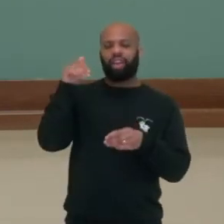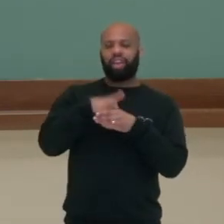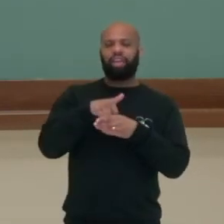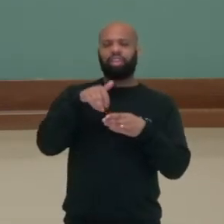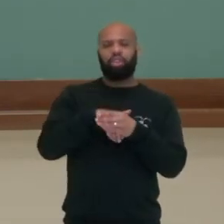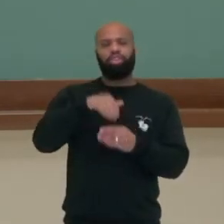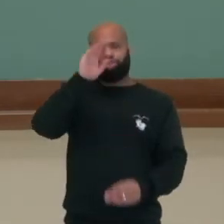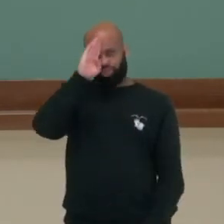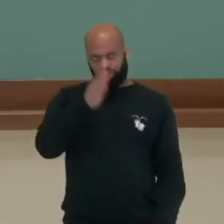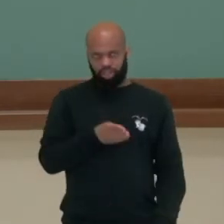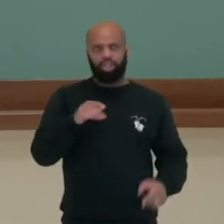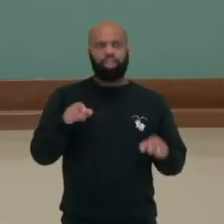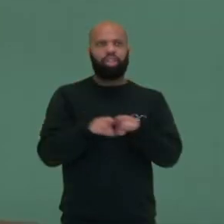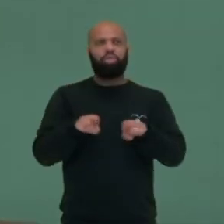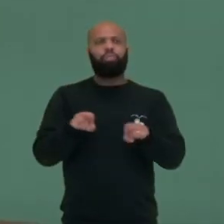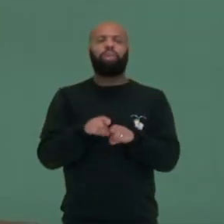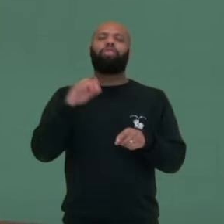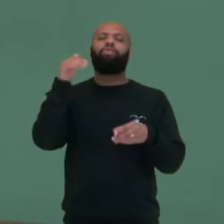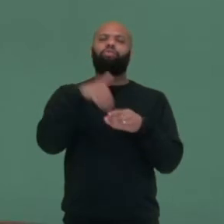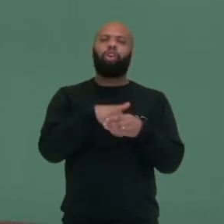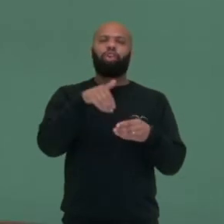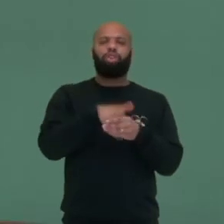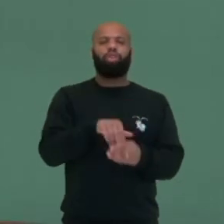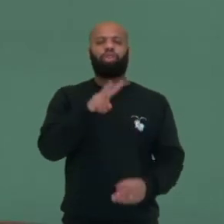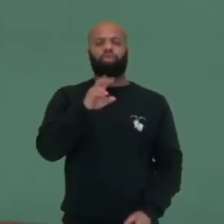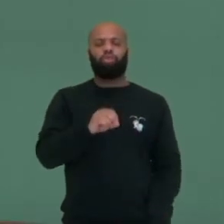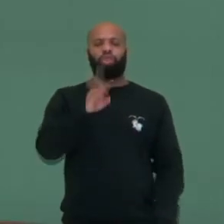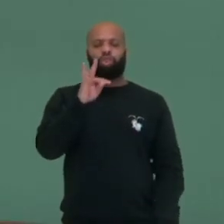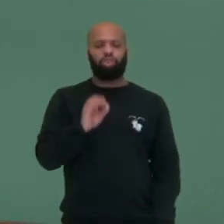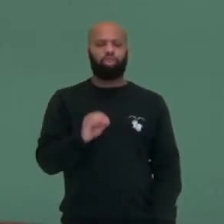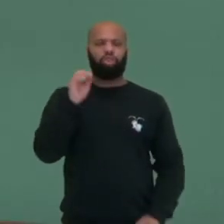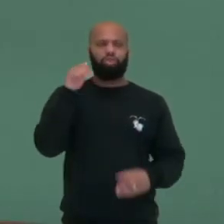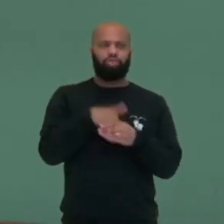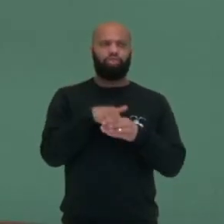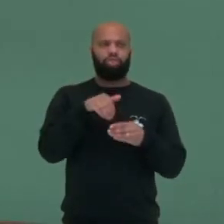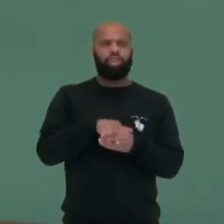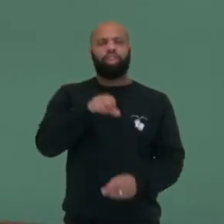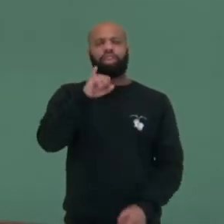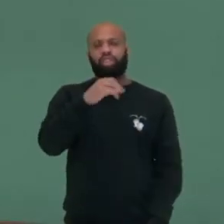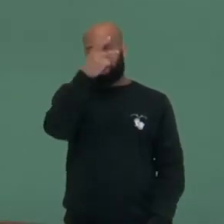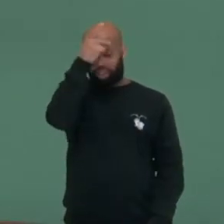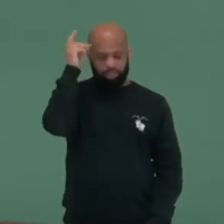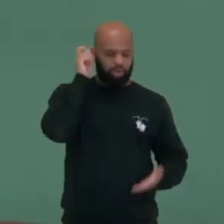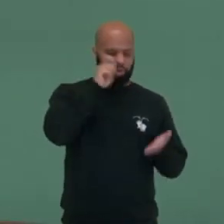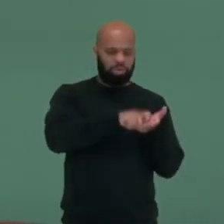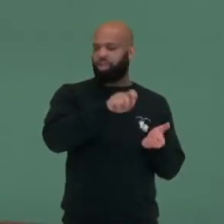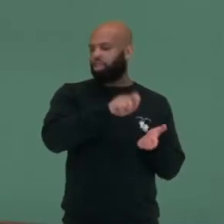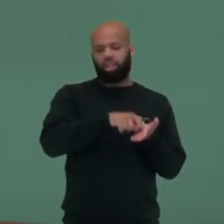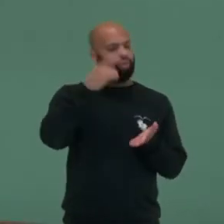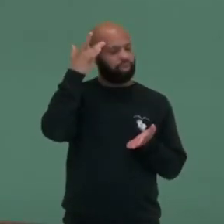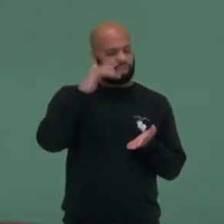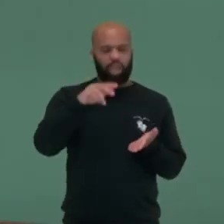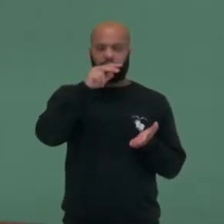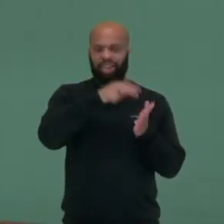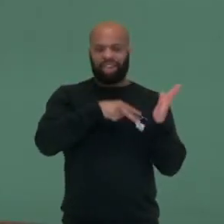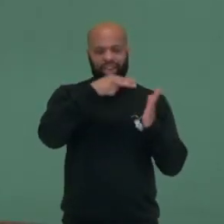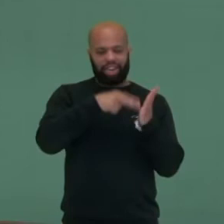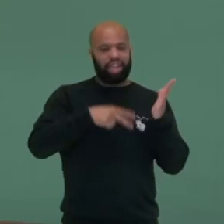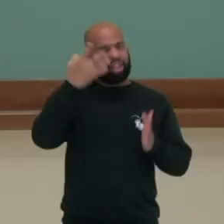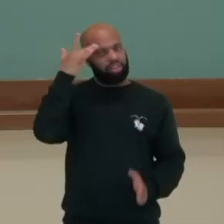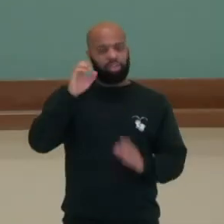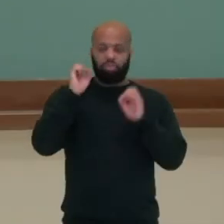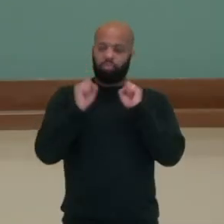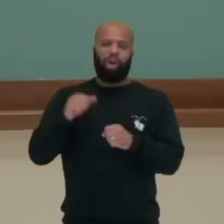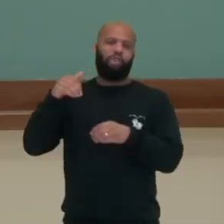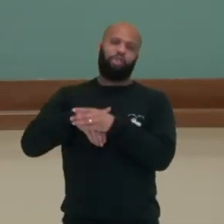diretas. Além disso, o voto. Os analfabetos poderiam votar para todos os cargos, uma novidade. O